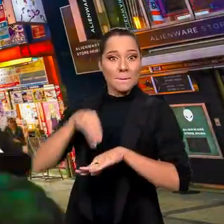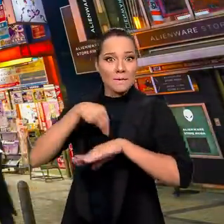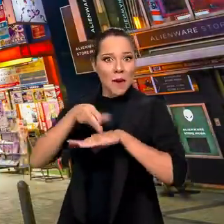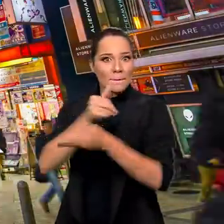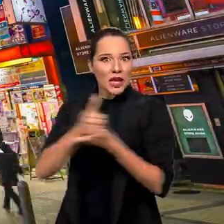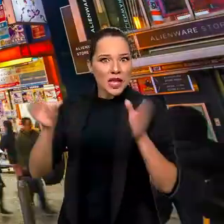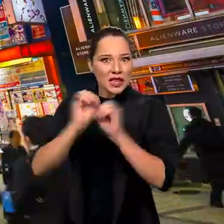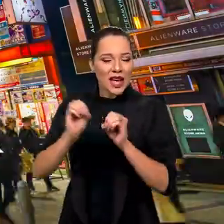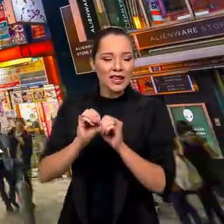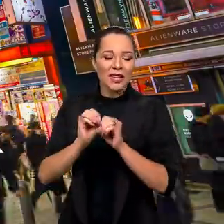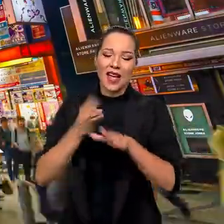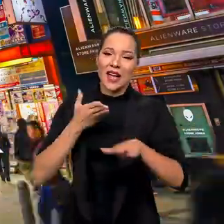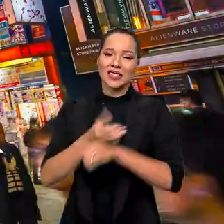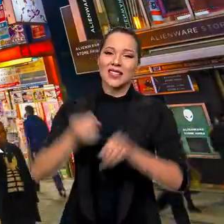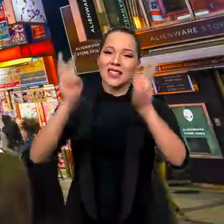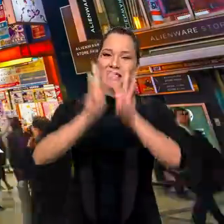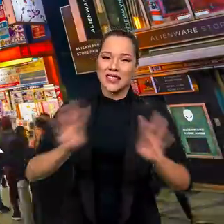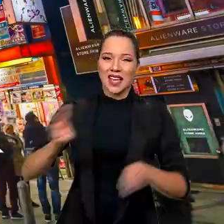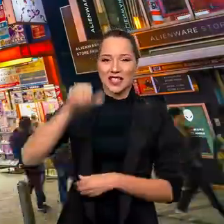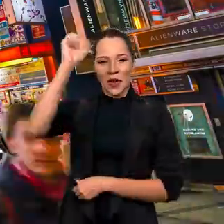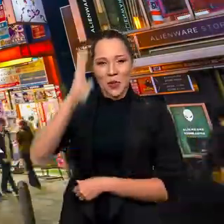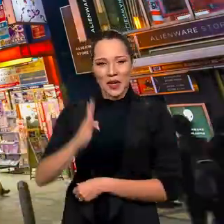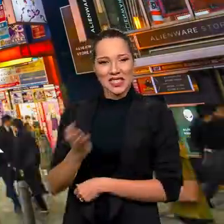nenhuma informação, acesse